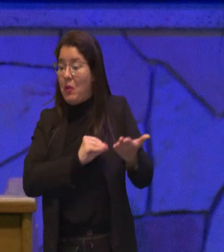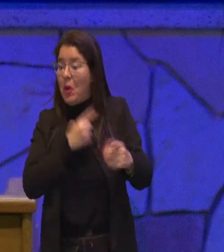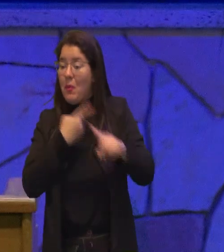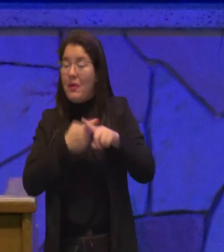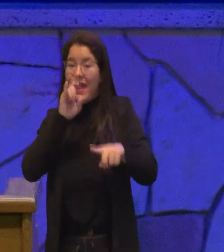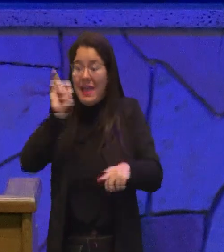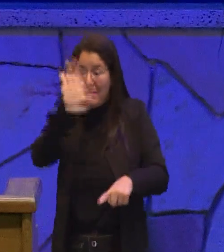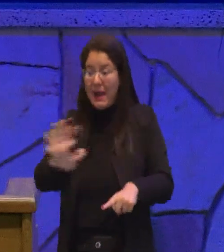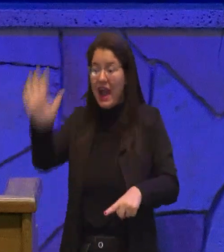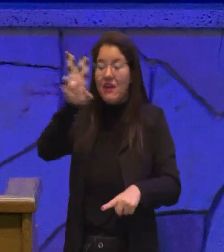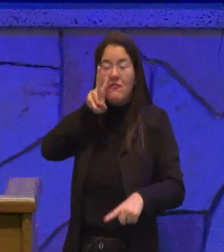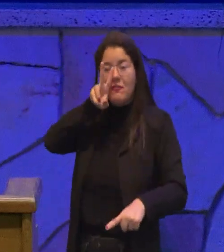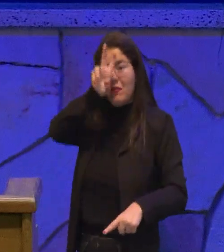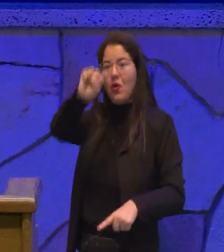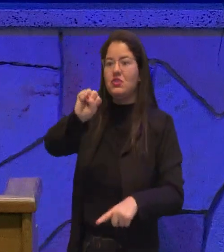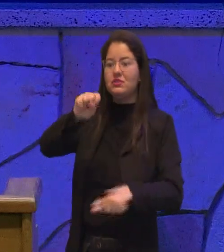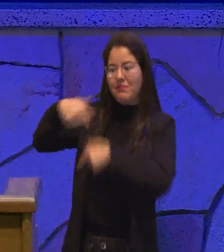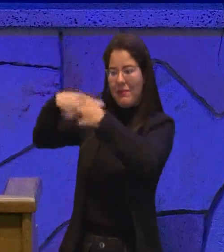imagem.